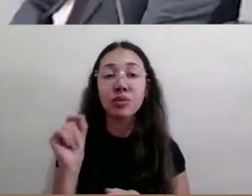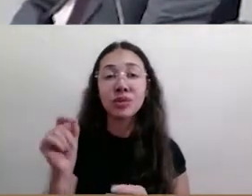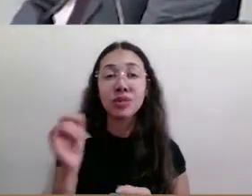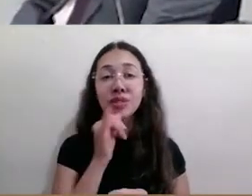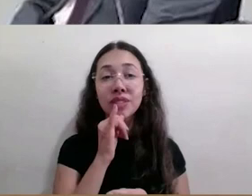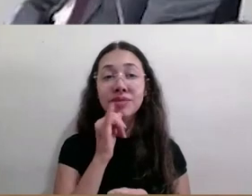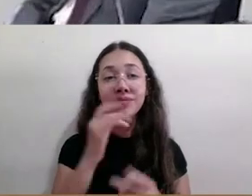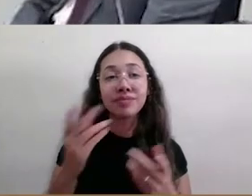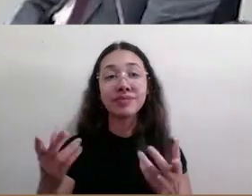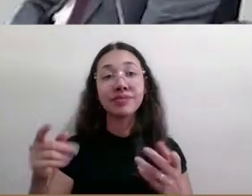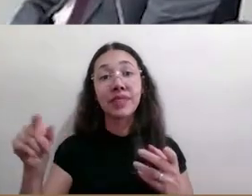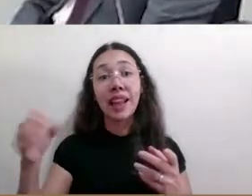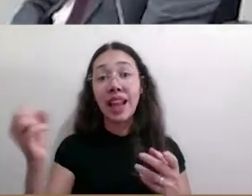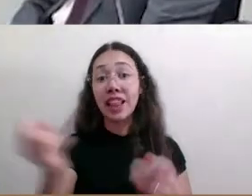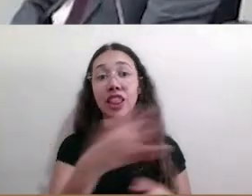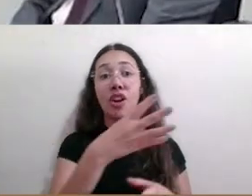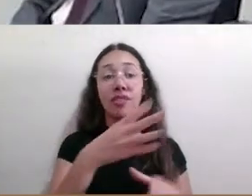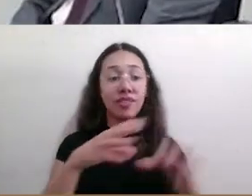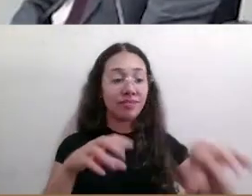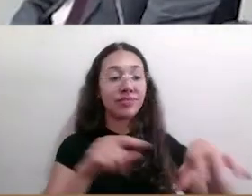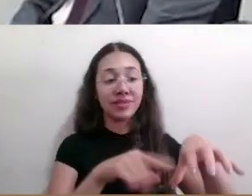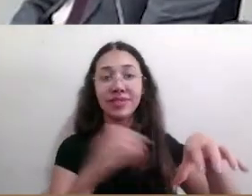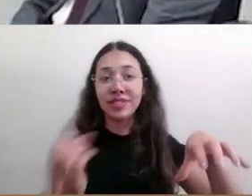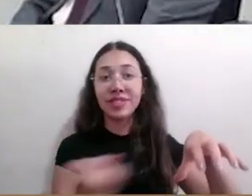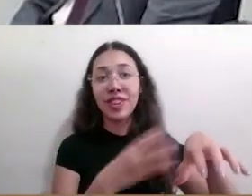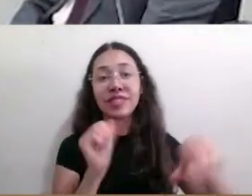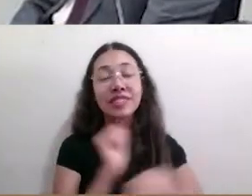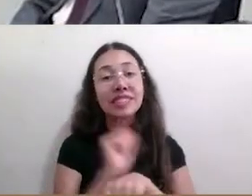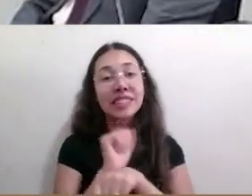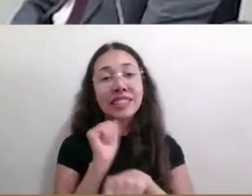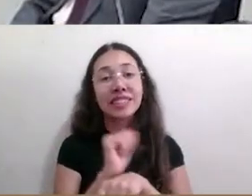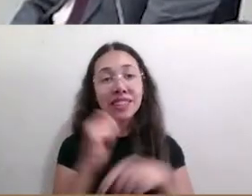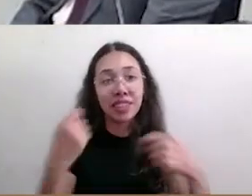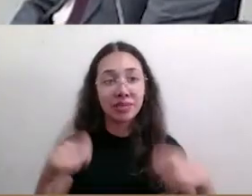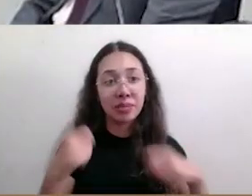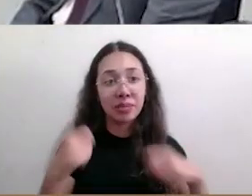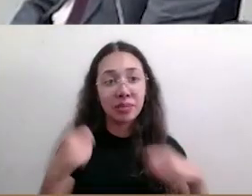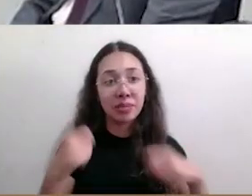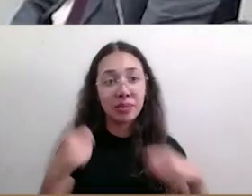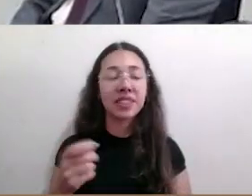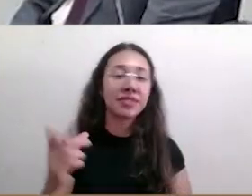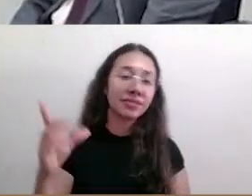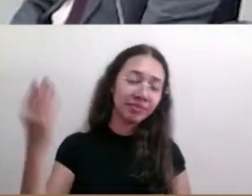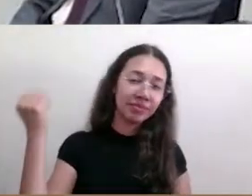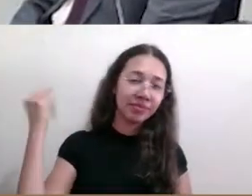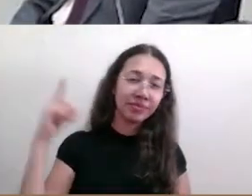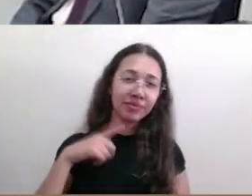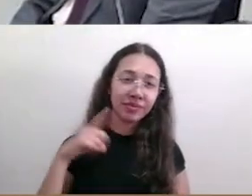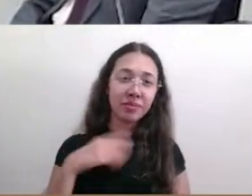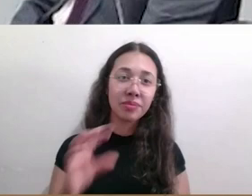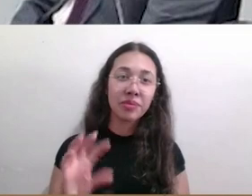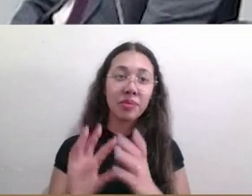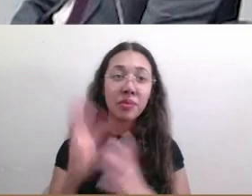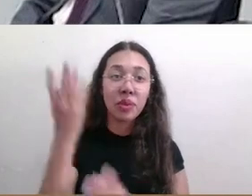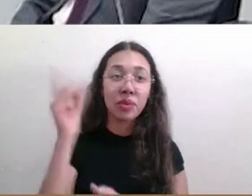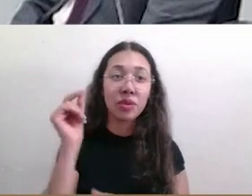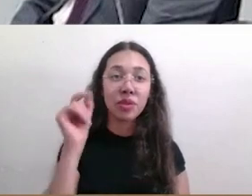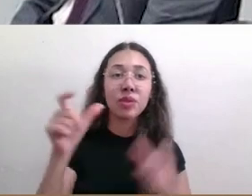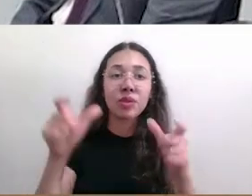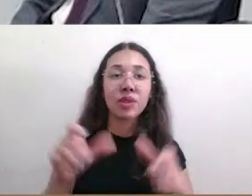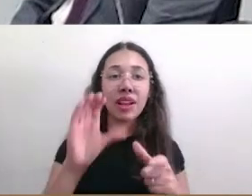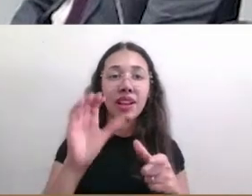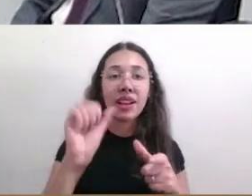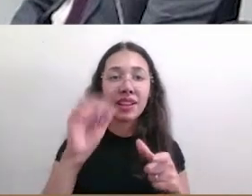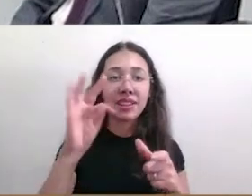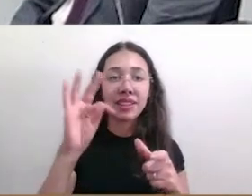vara nova. Mas era um chefe, não vamos receber. Tivemos até um caso bem pitoresco em Catanduva, não vou contar,